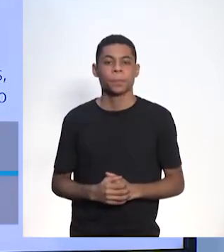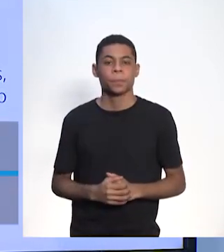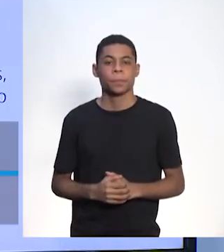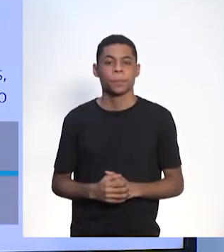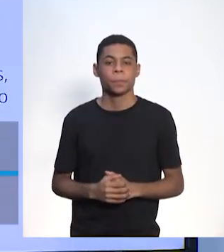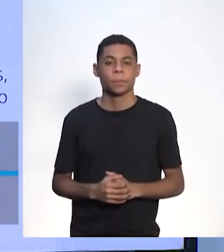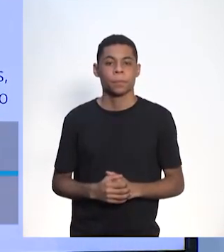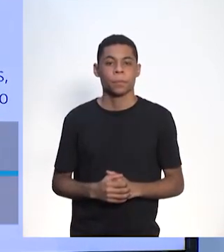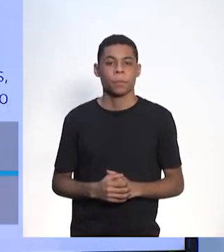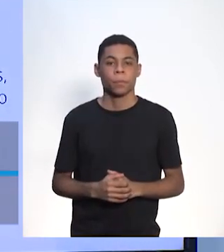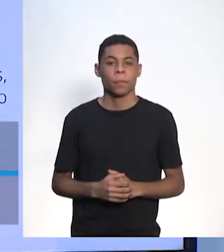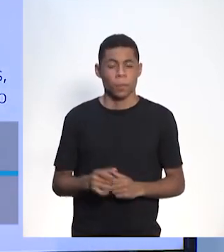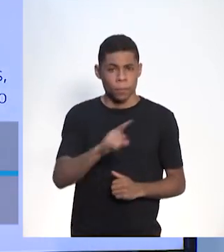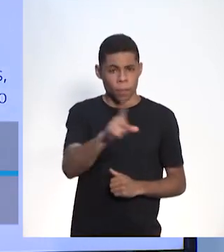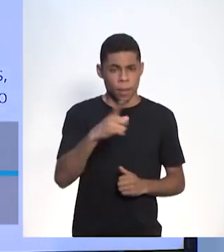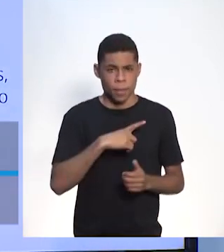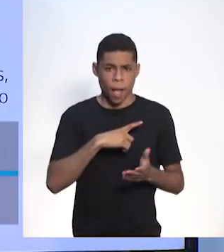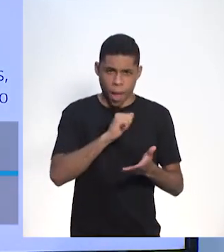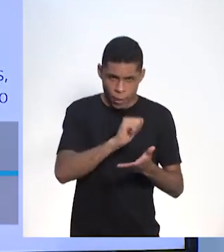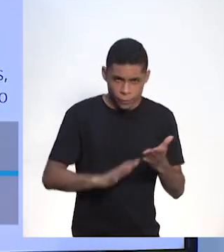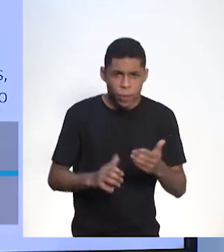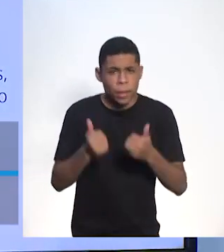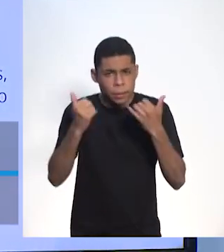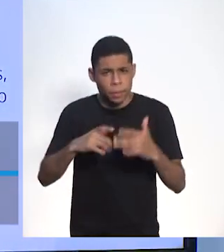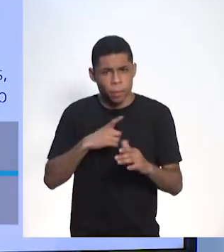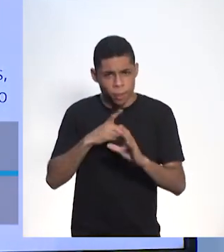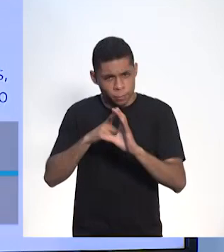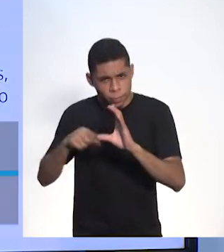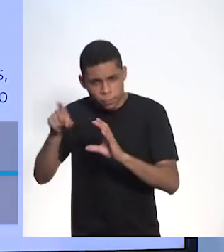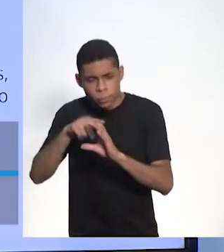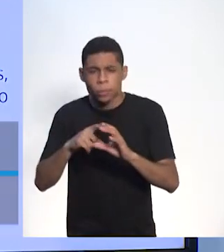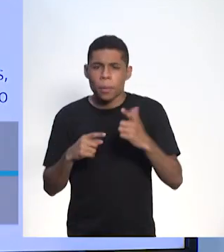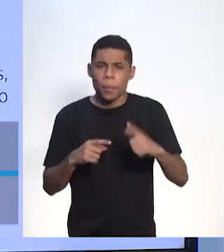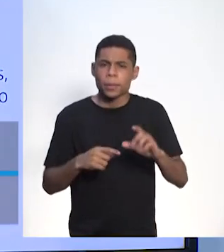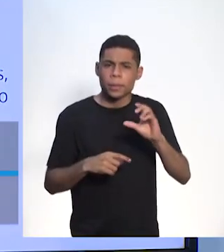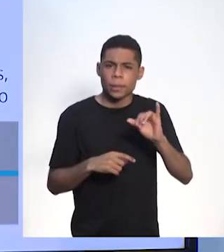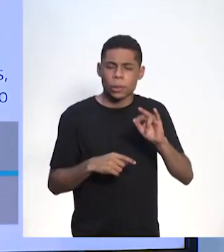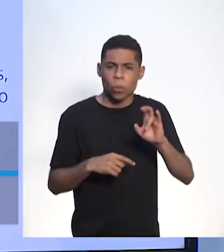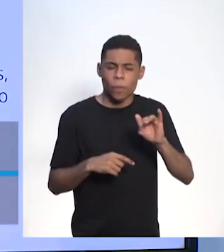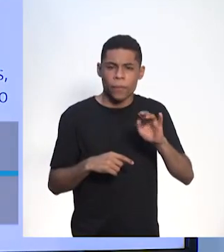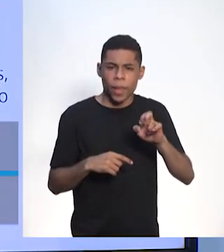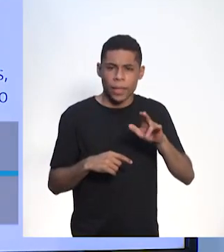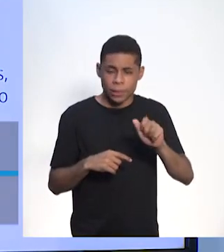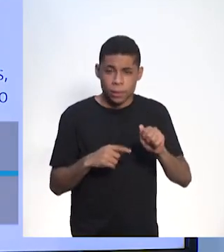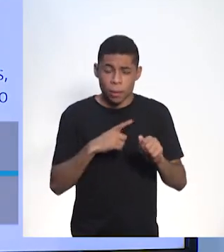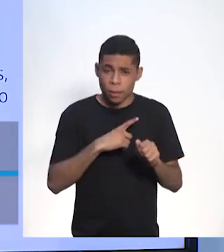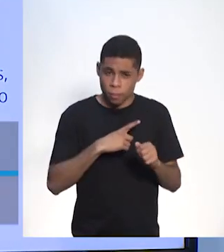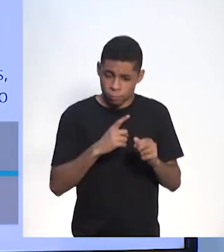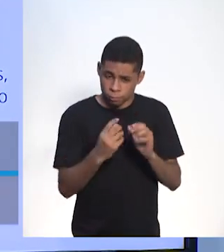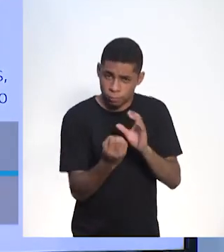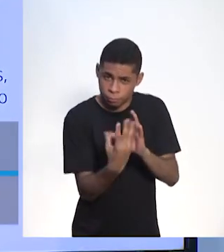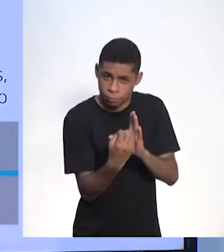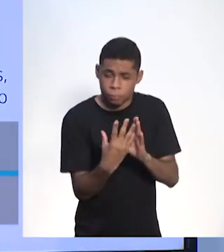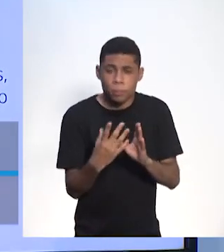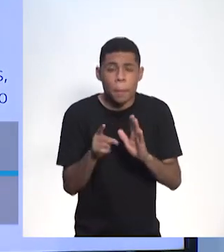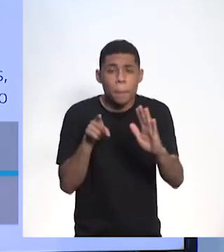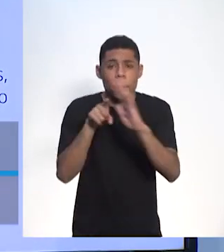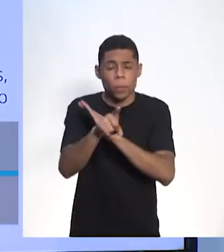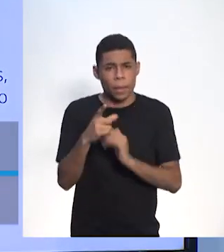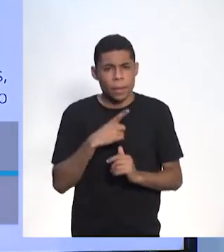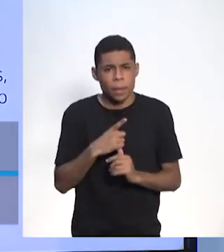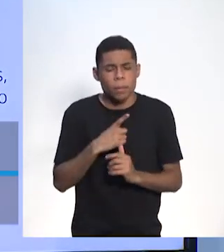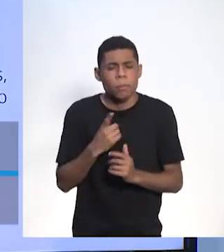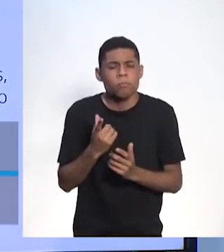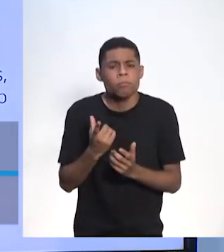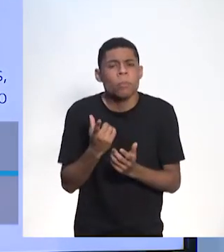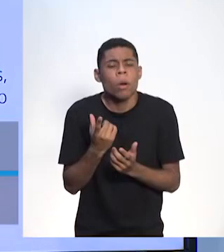fazendo exercícios a respeito de círculo e circunferência? Veja se no enunciado da questão eles dão o valor aproximado do